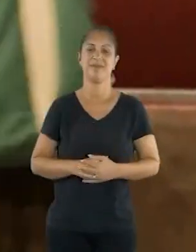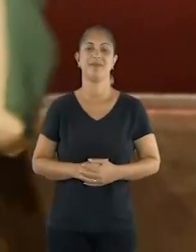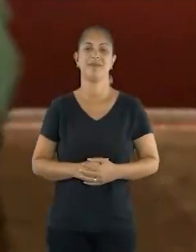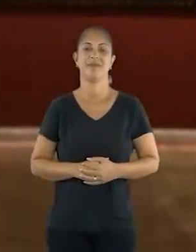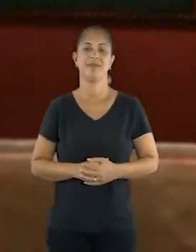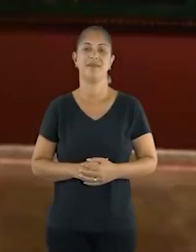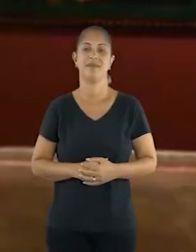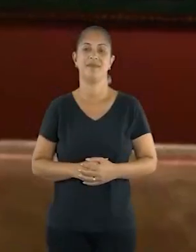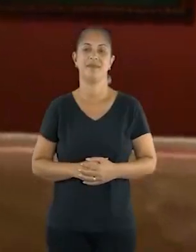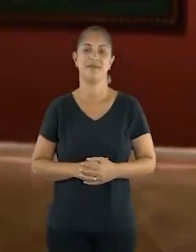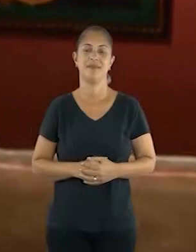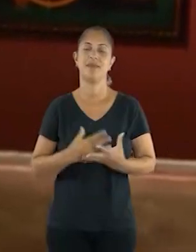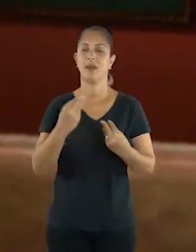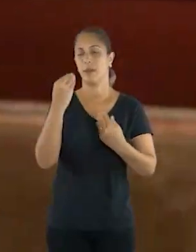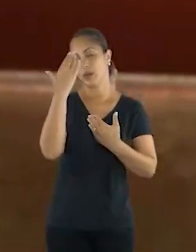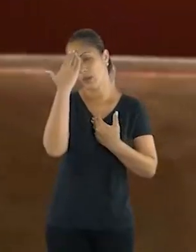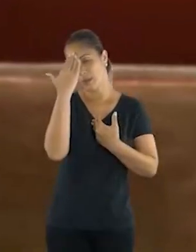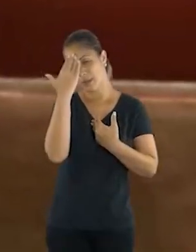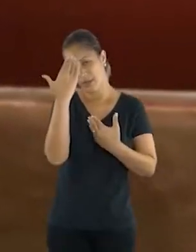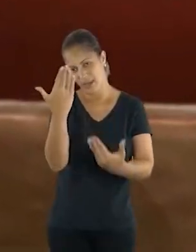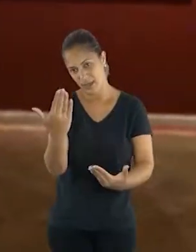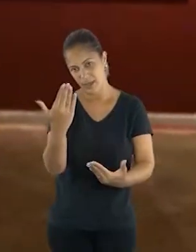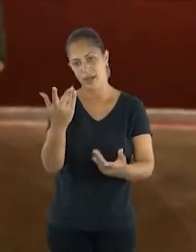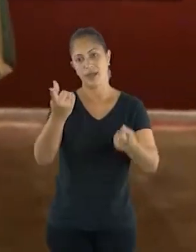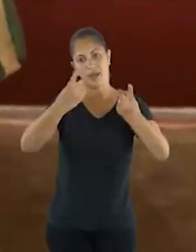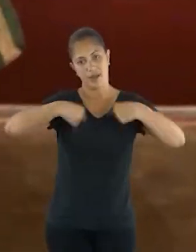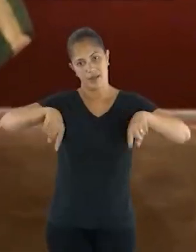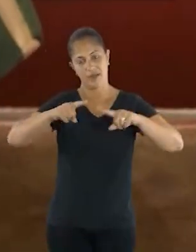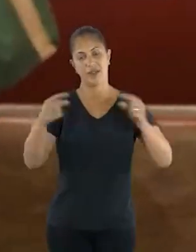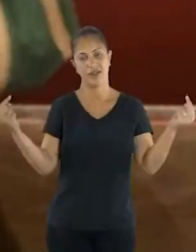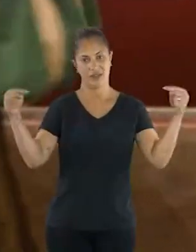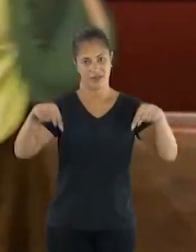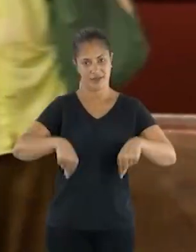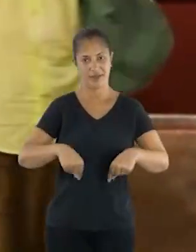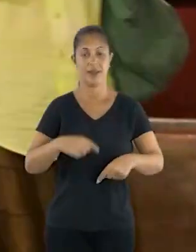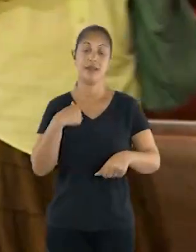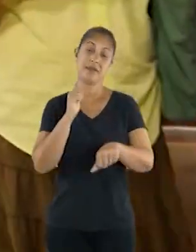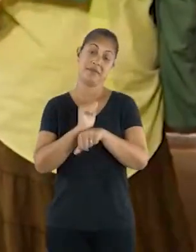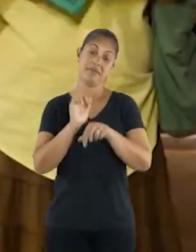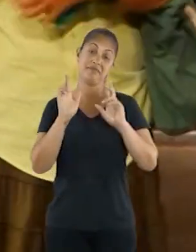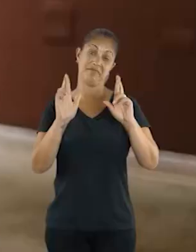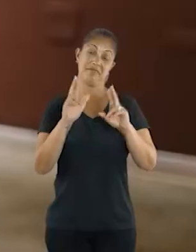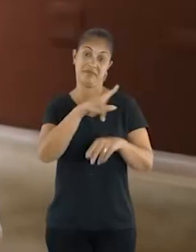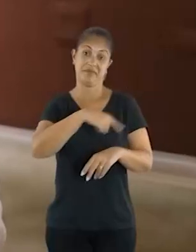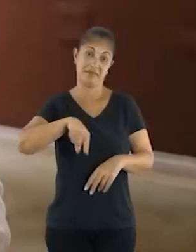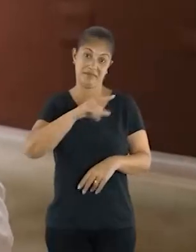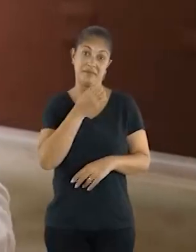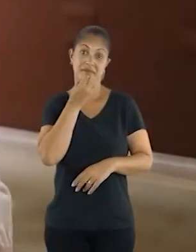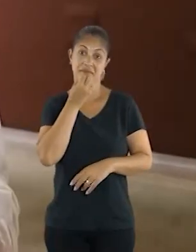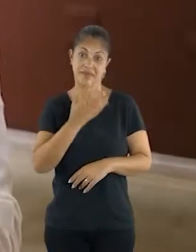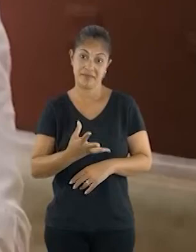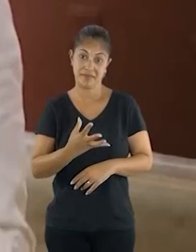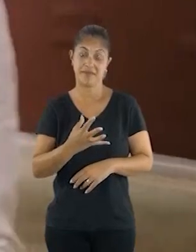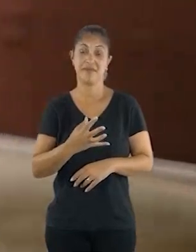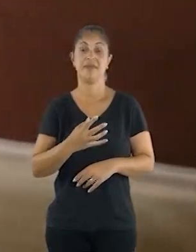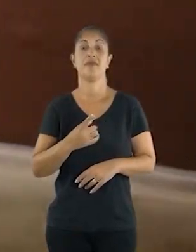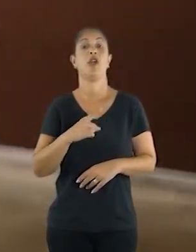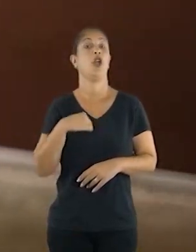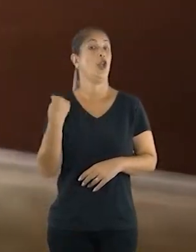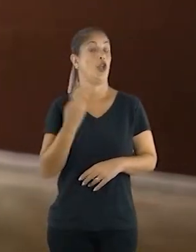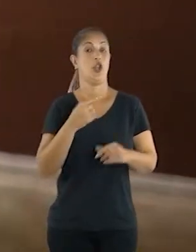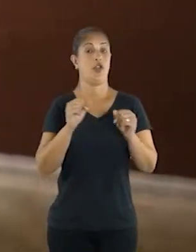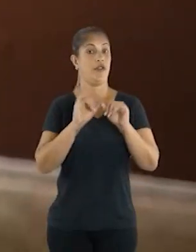Ai, gente, muito obrigada por vocês terem vindo. Espero que vocês tenham gostado. A gente faz